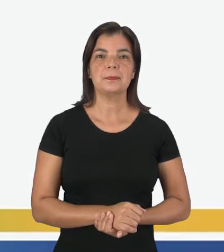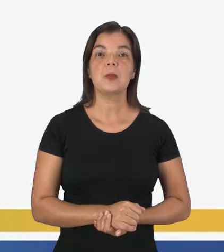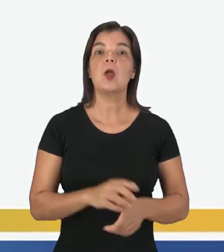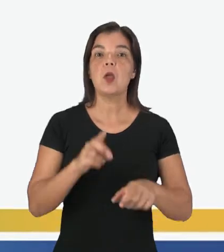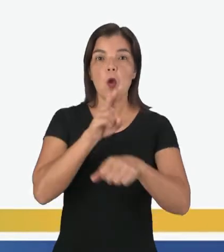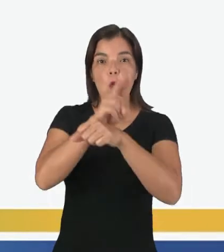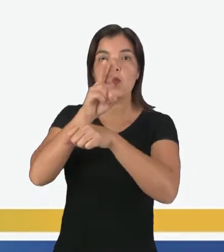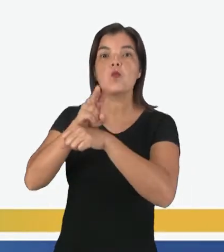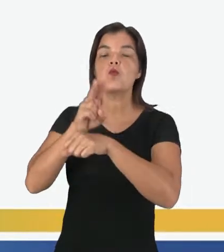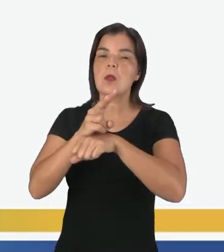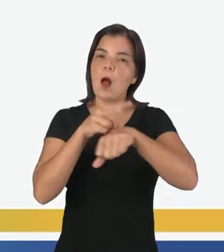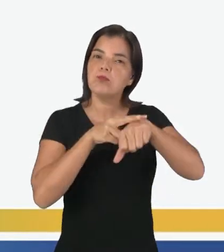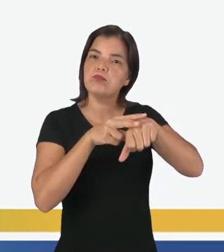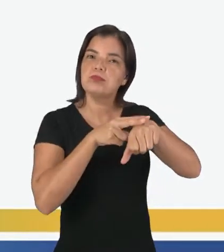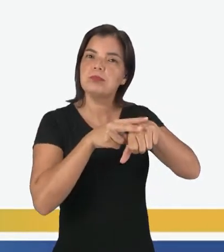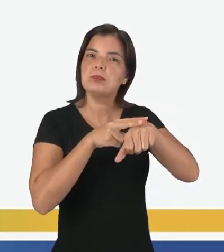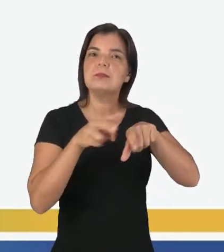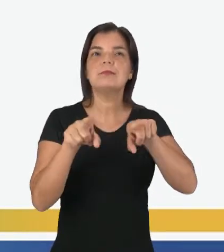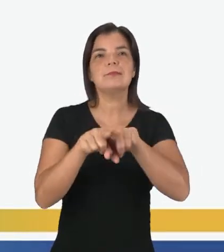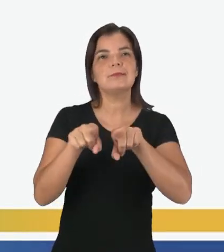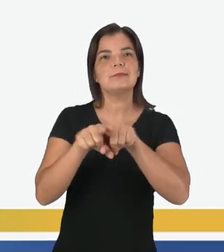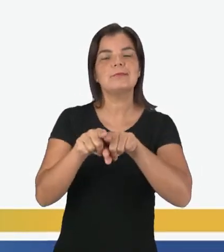E a cuidar do verde.